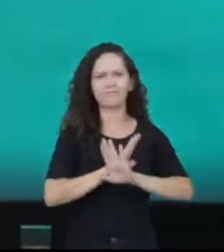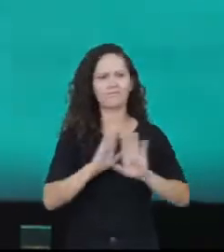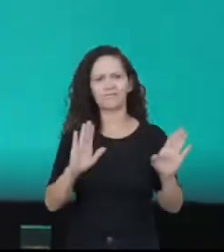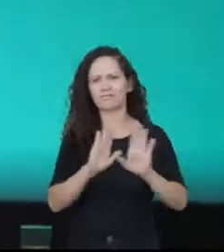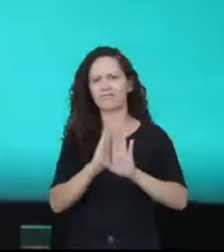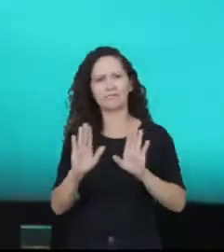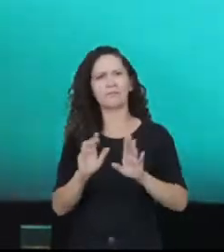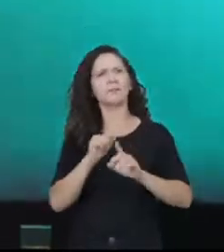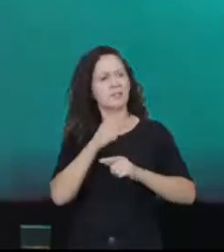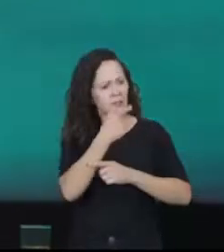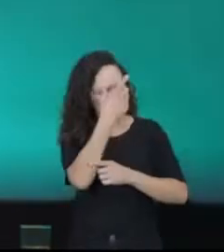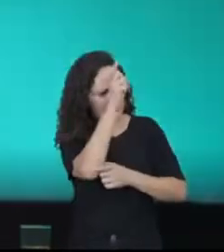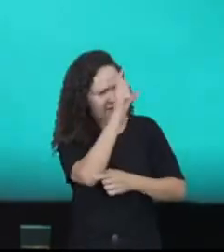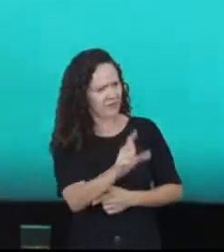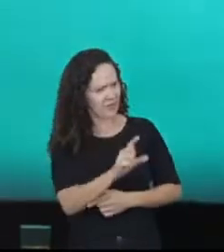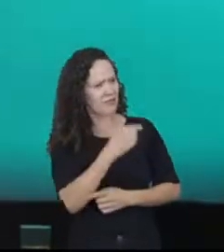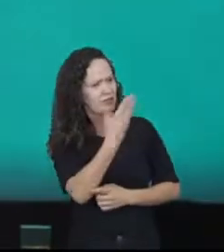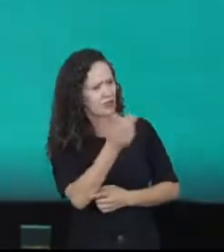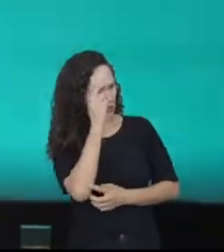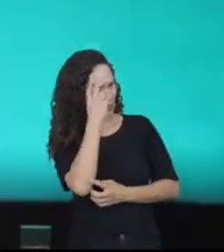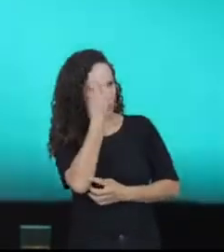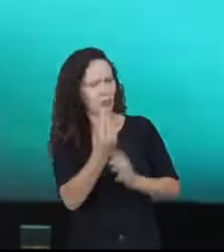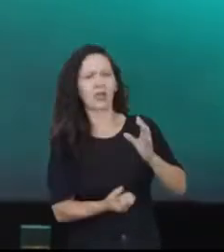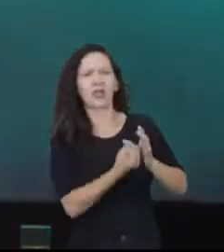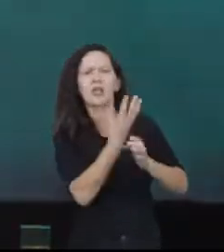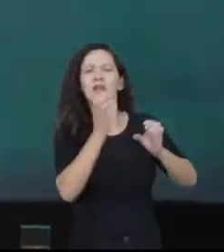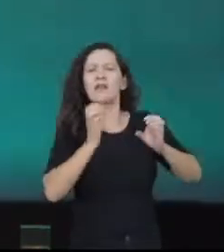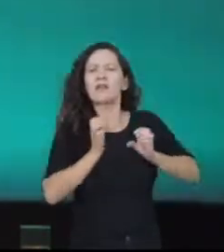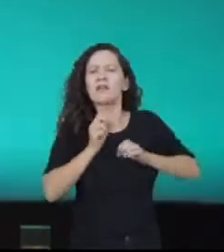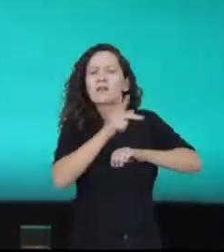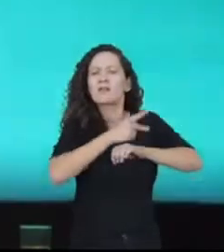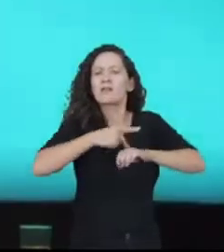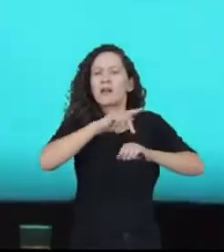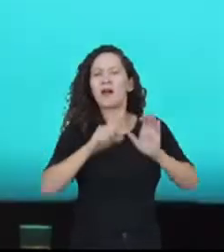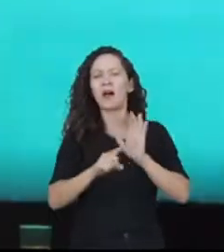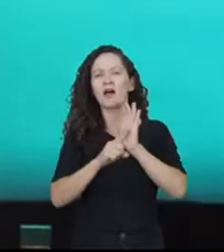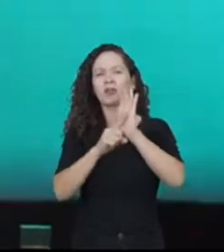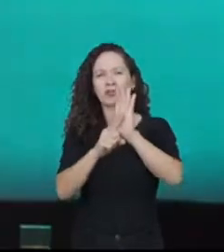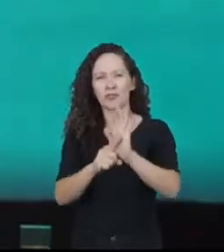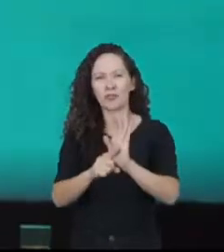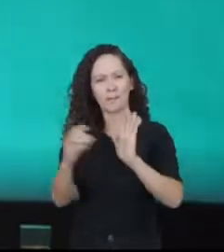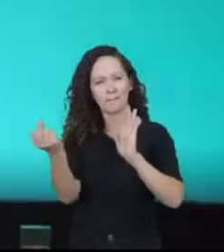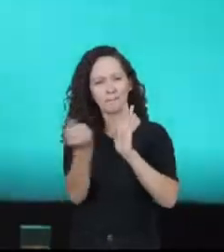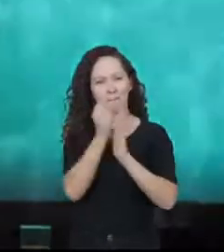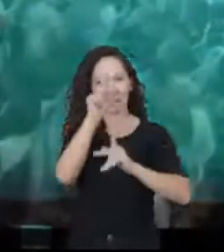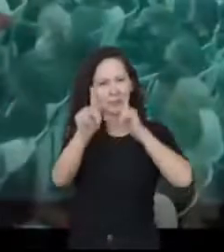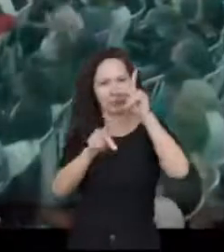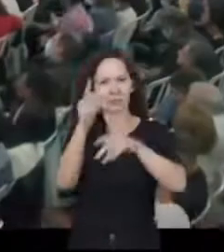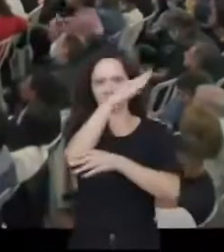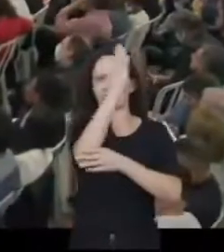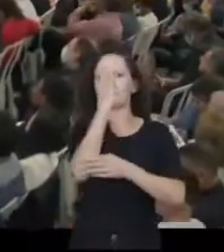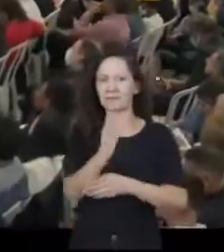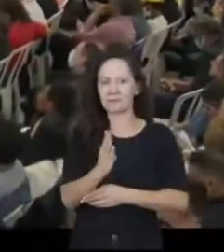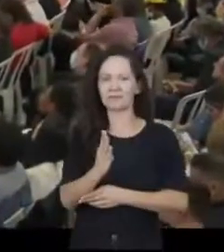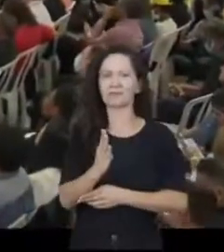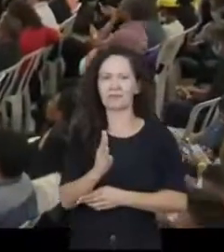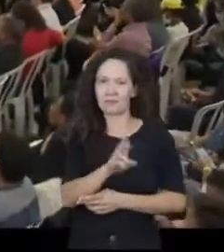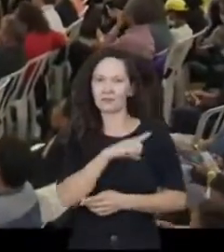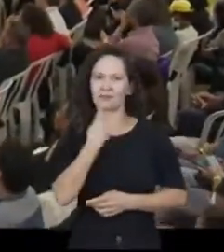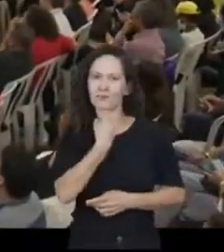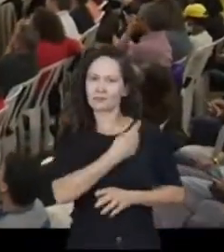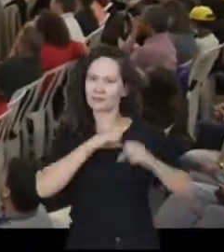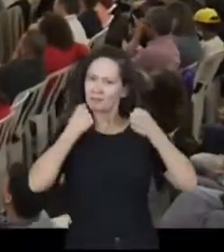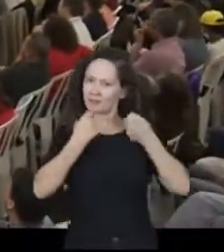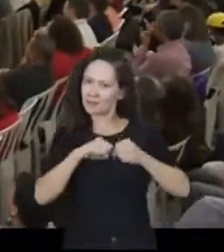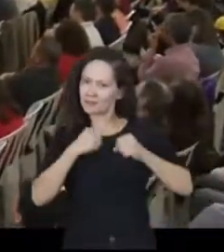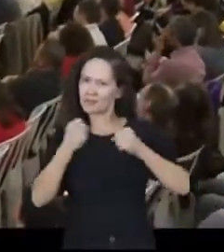de riqueza para o país e um dos maiores patrimônios do povo brasileiro. Nós precisamos da música,